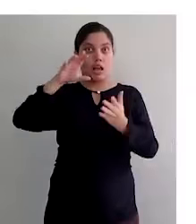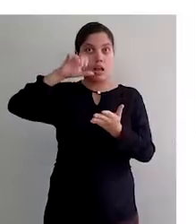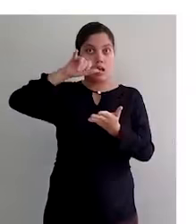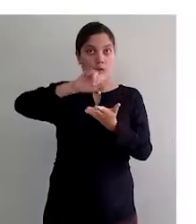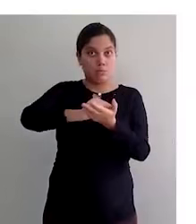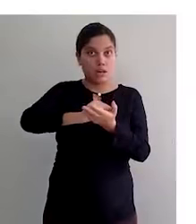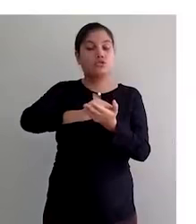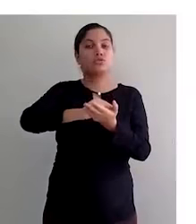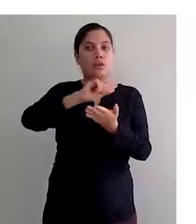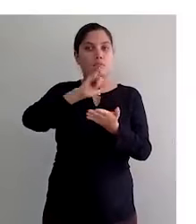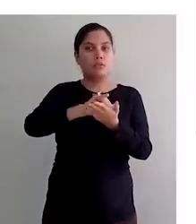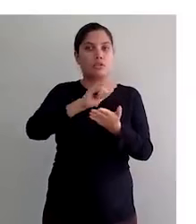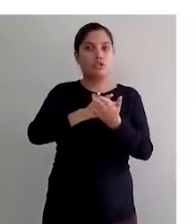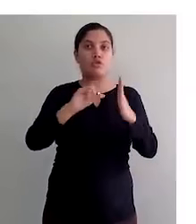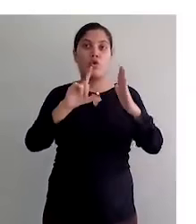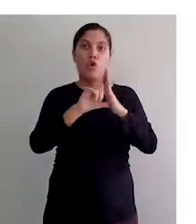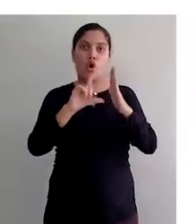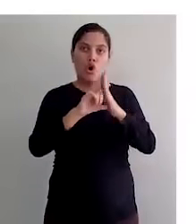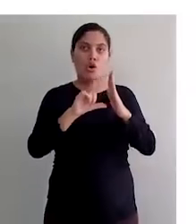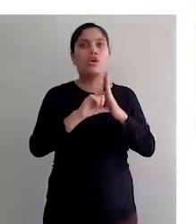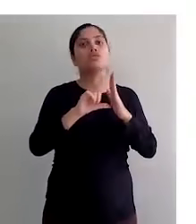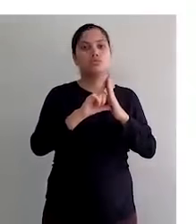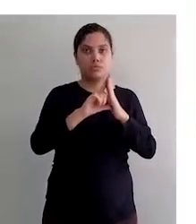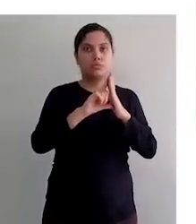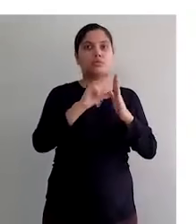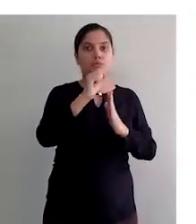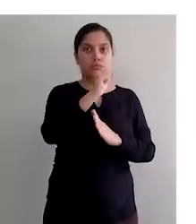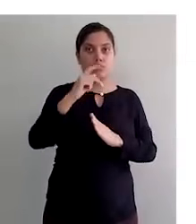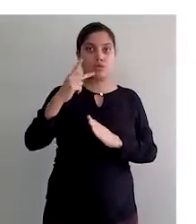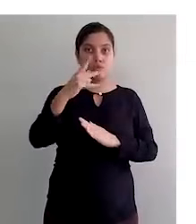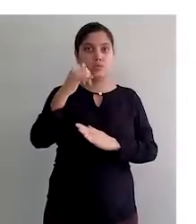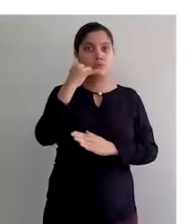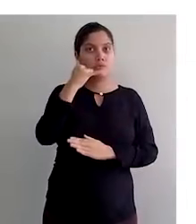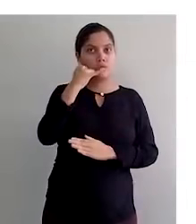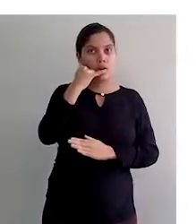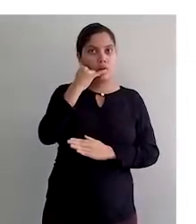seu celular, Google Play ou App Store.